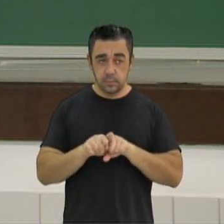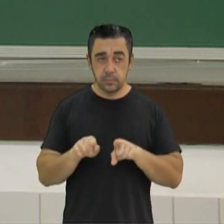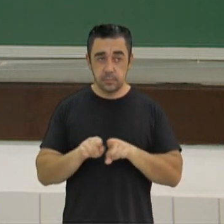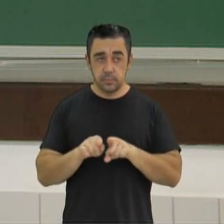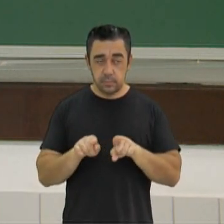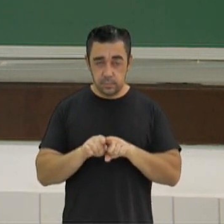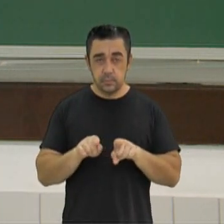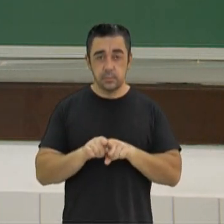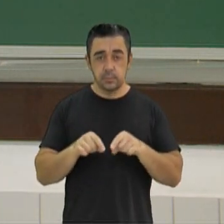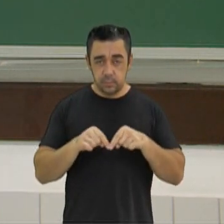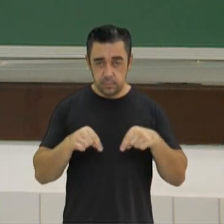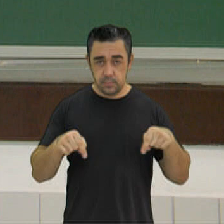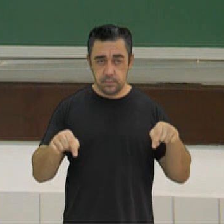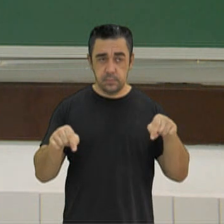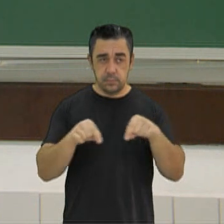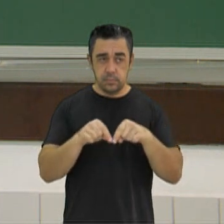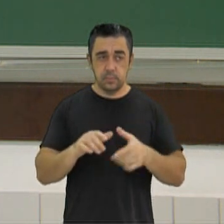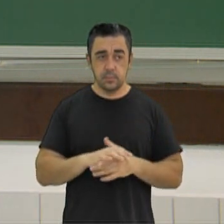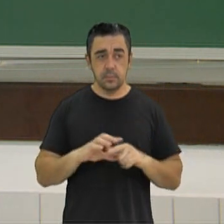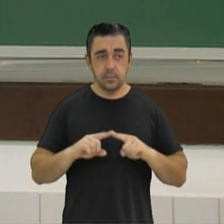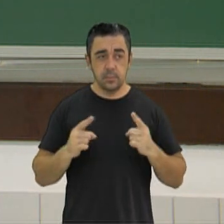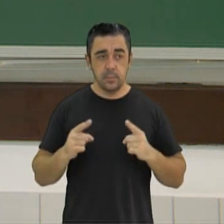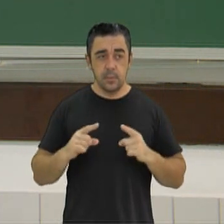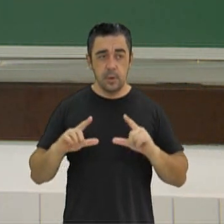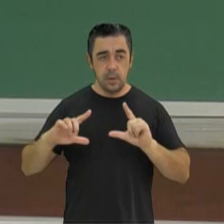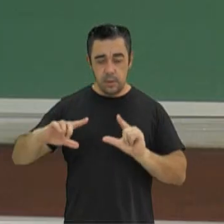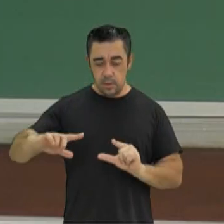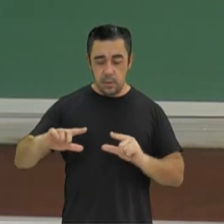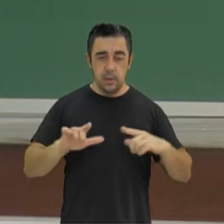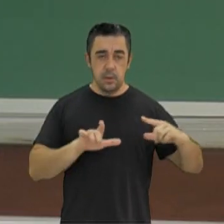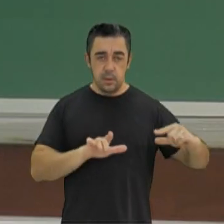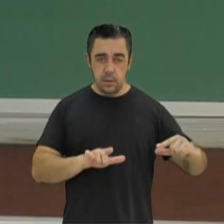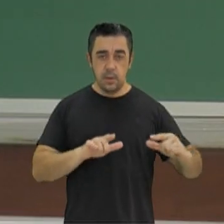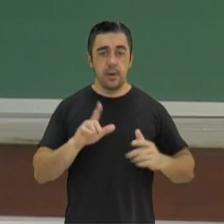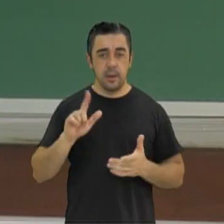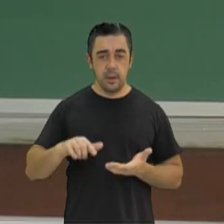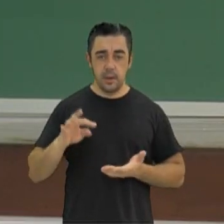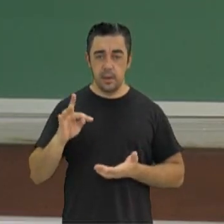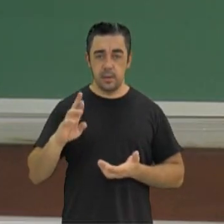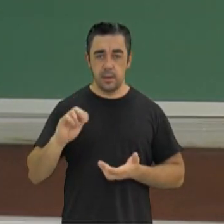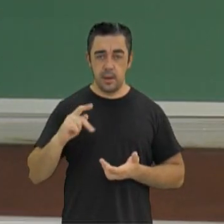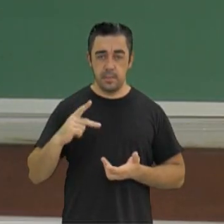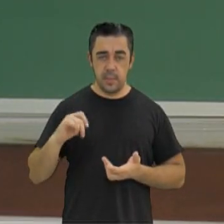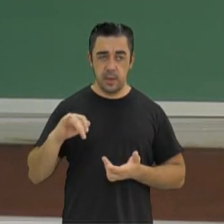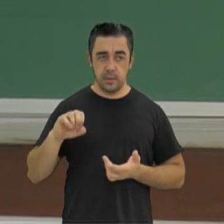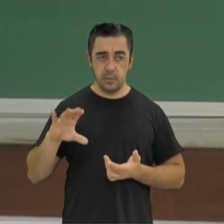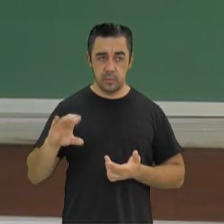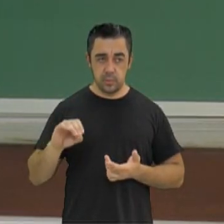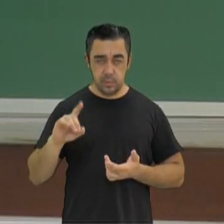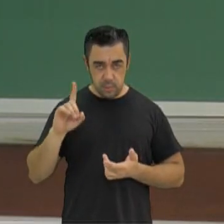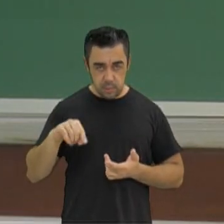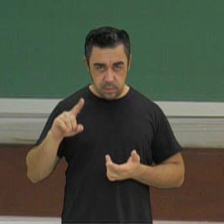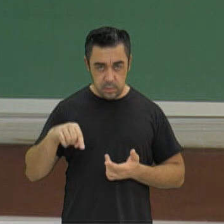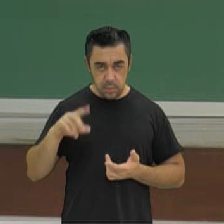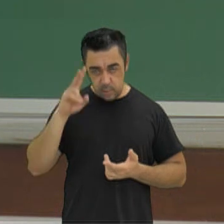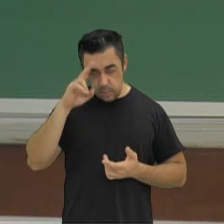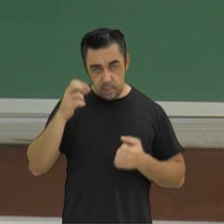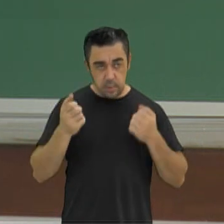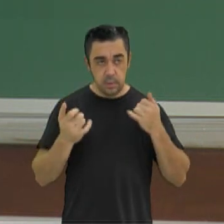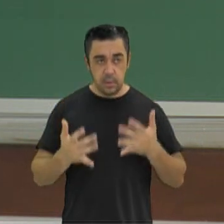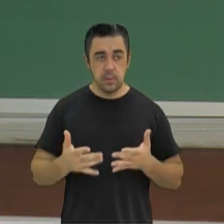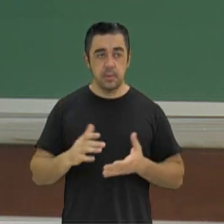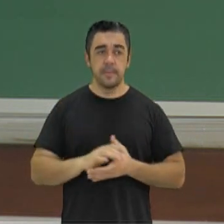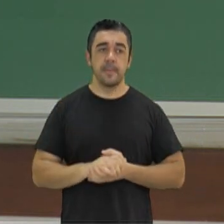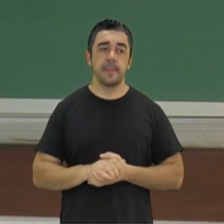as laterais dele são trapézios. Lembra que eu falei agora há pouco? Que são as áreas dos trapézios? Ele é formado